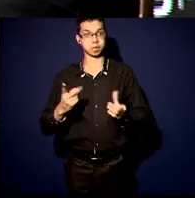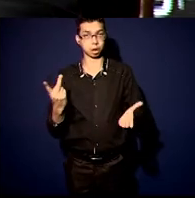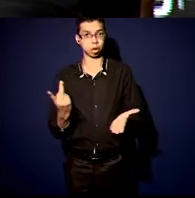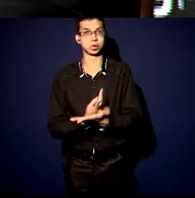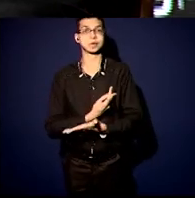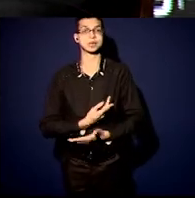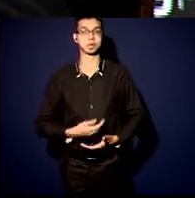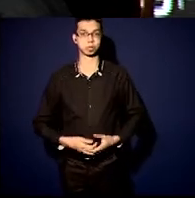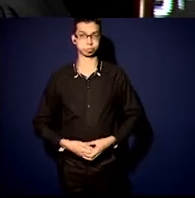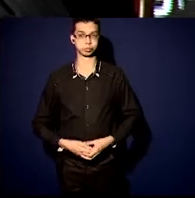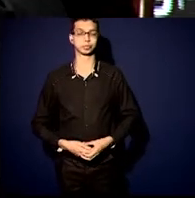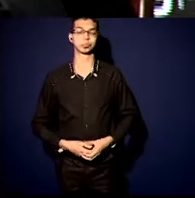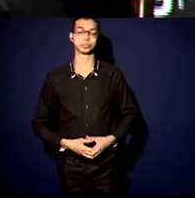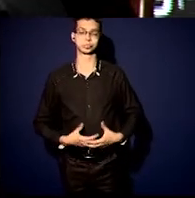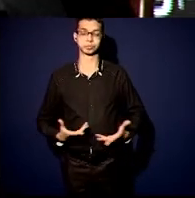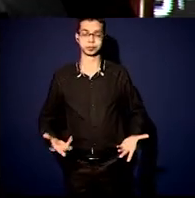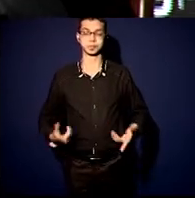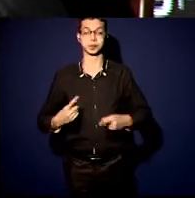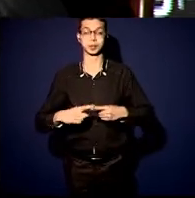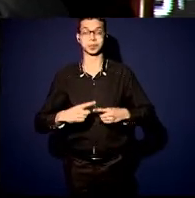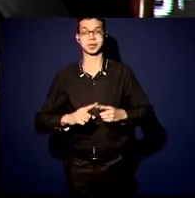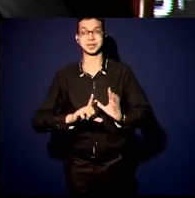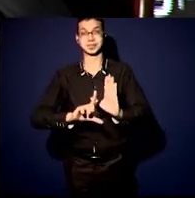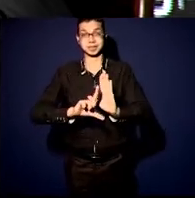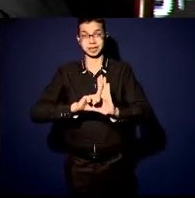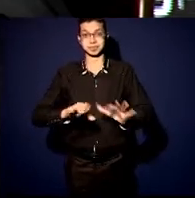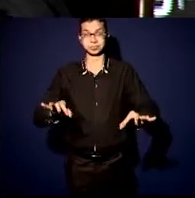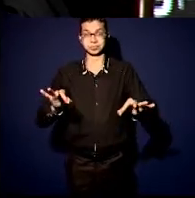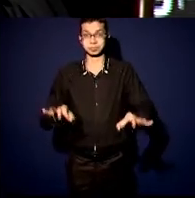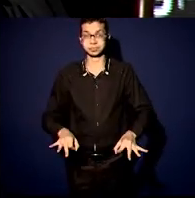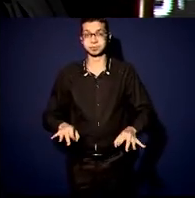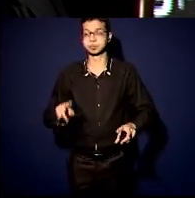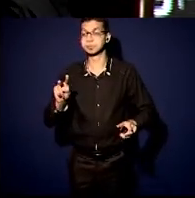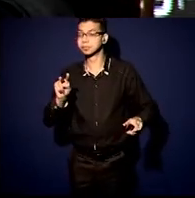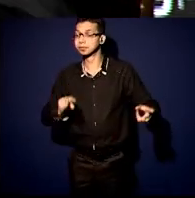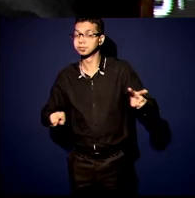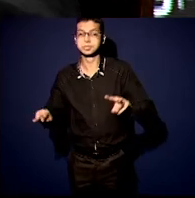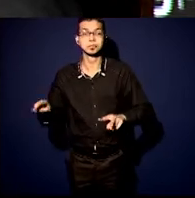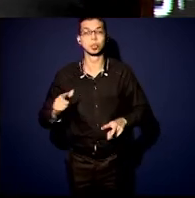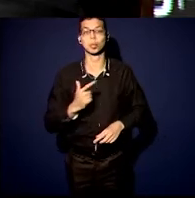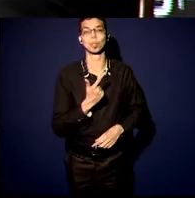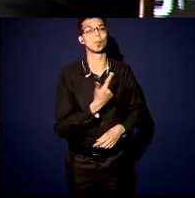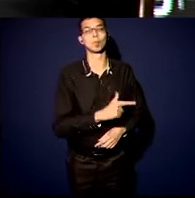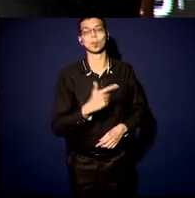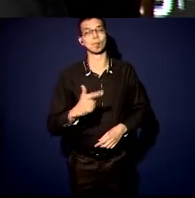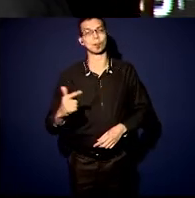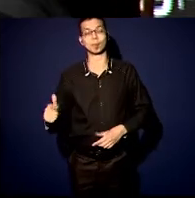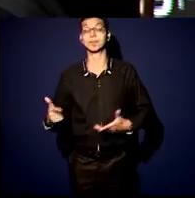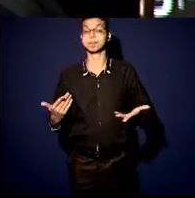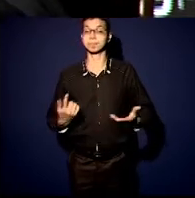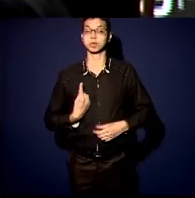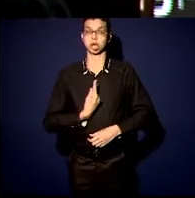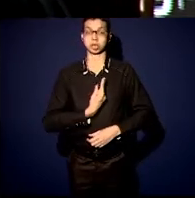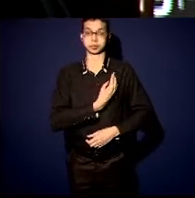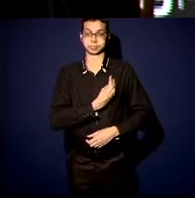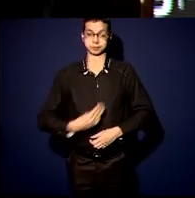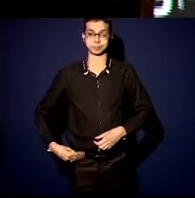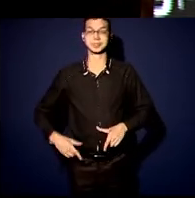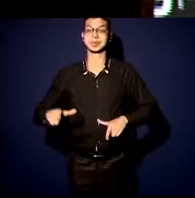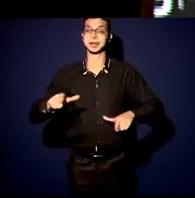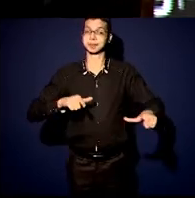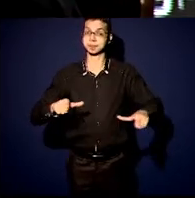regulação adequada então nós estamos ministros trabalhando nessas mudanças normativas e nessa visão